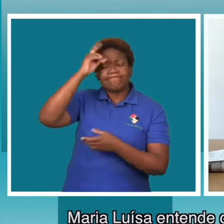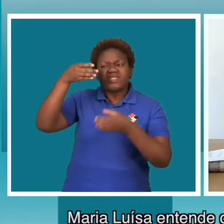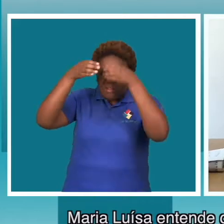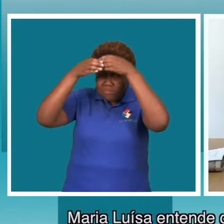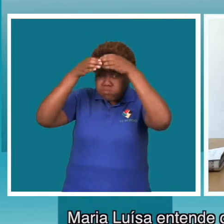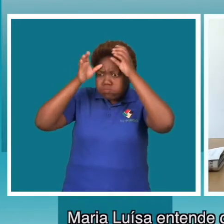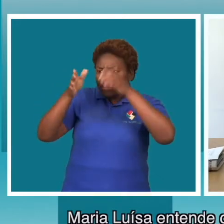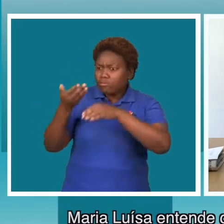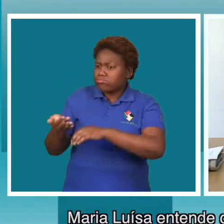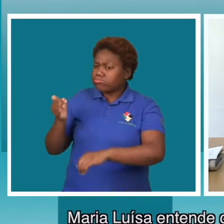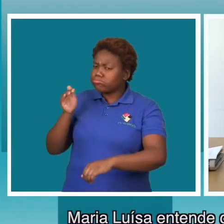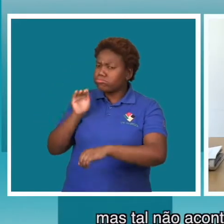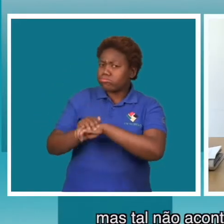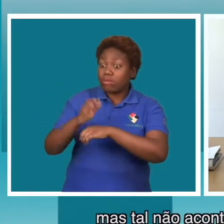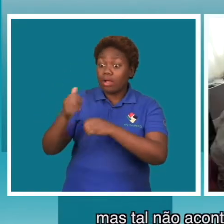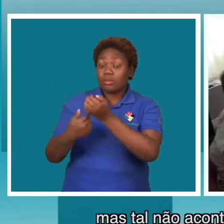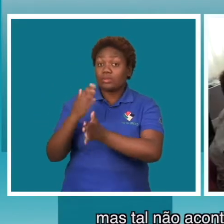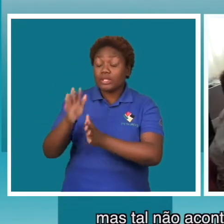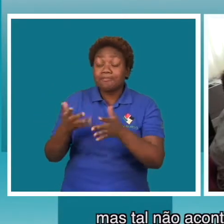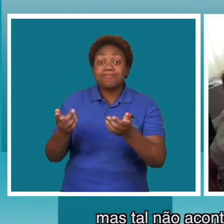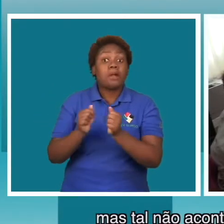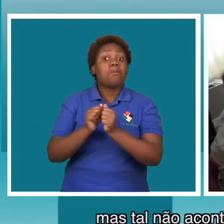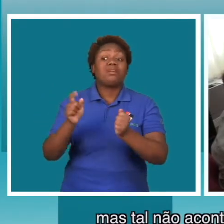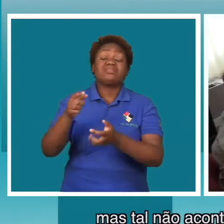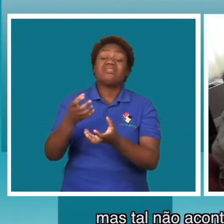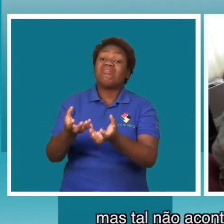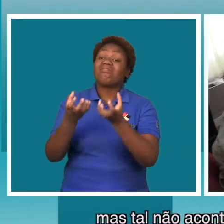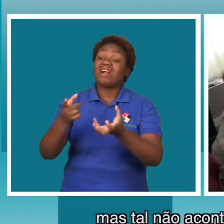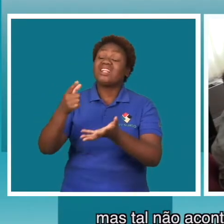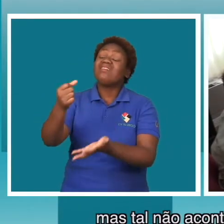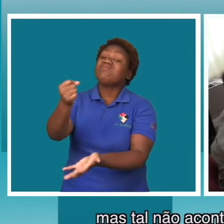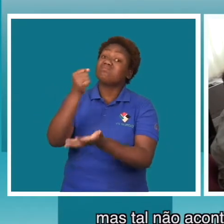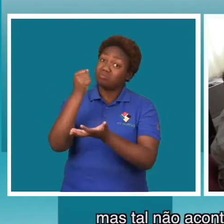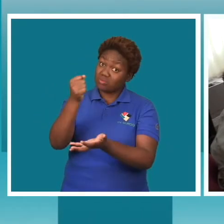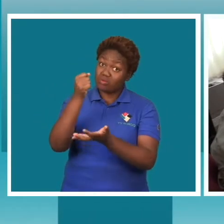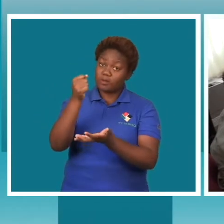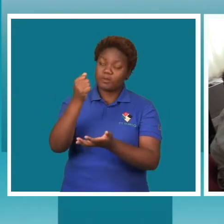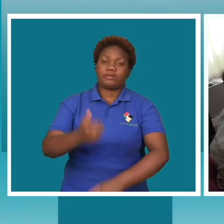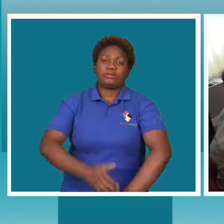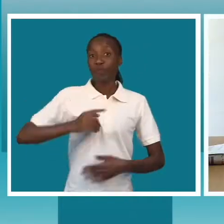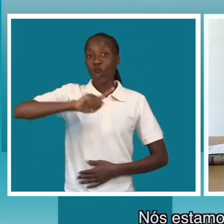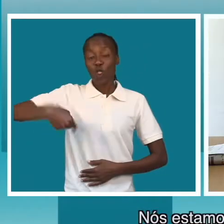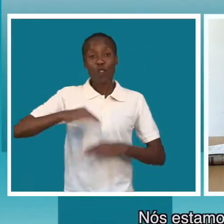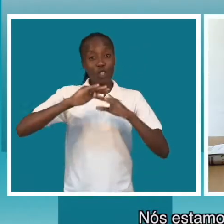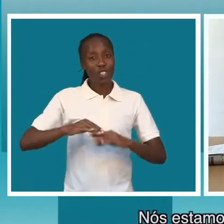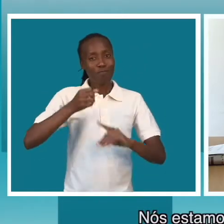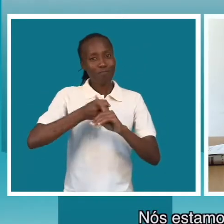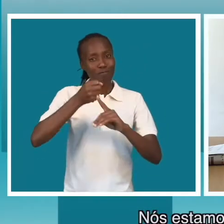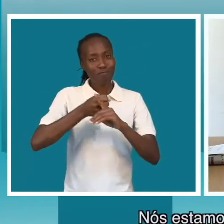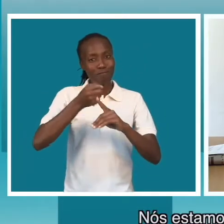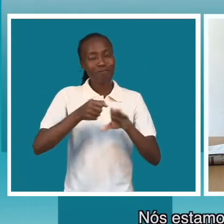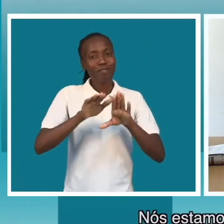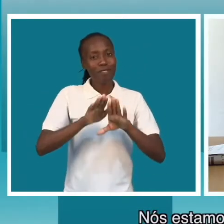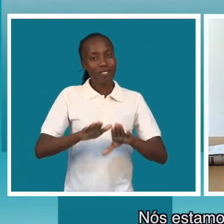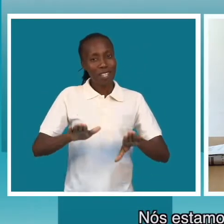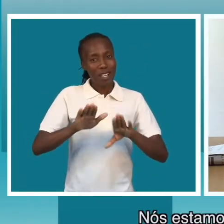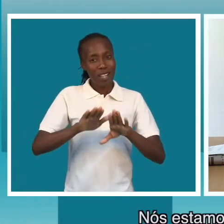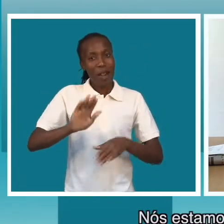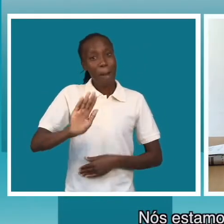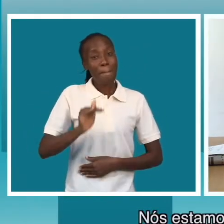este problema mas tal não acontece devido à falta de dinheiro nós tão jantar